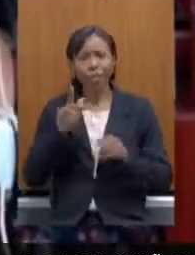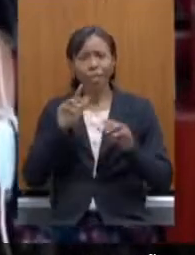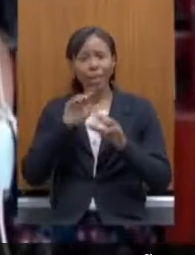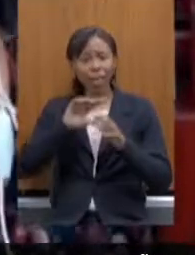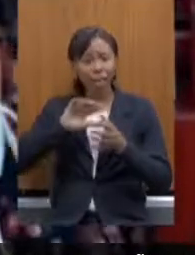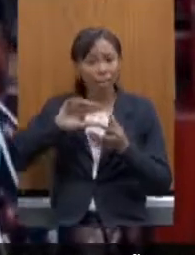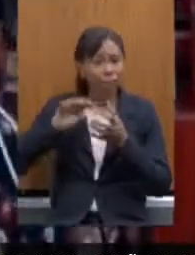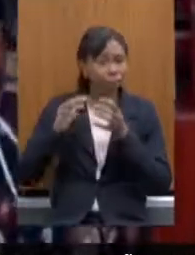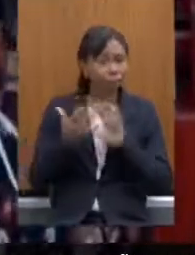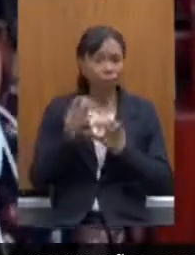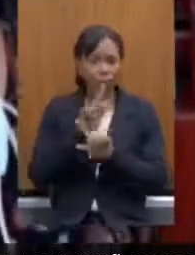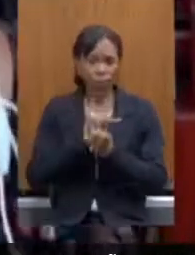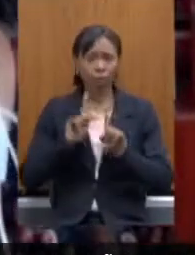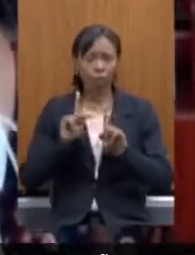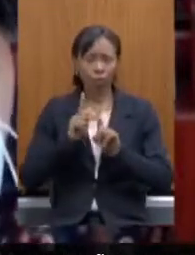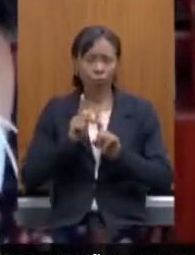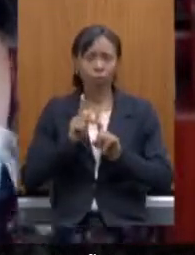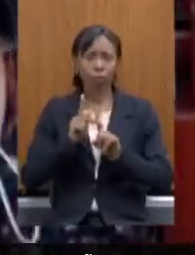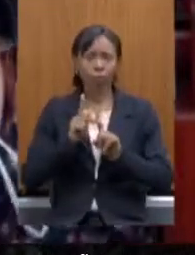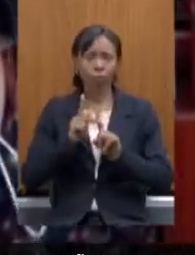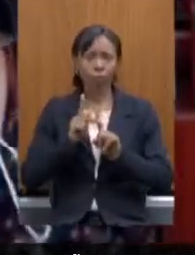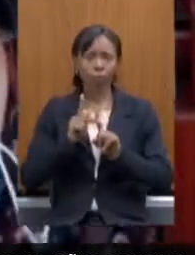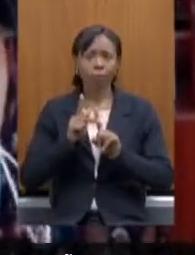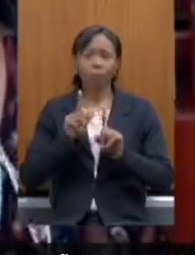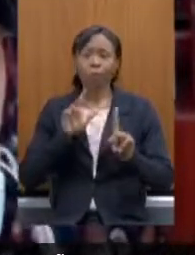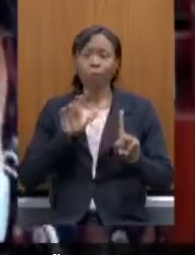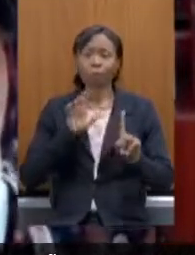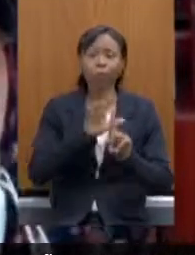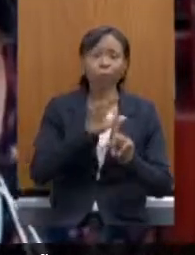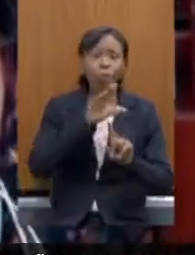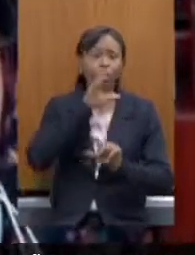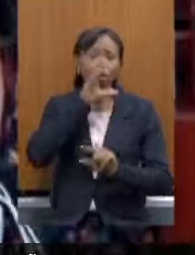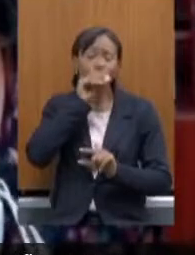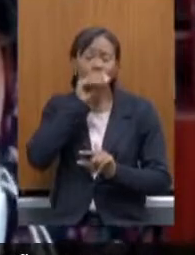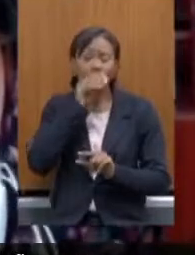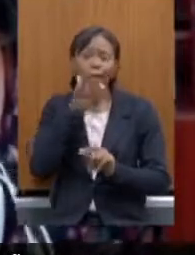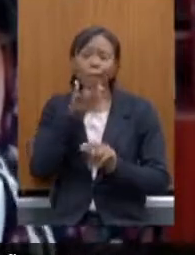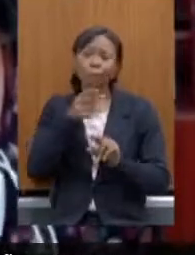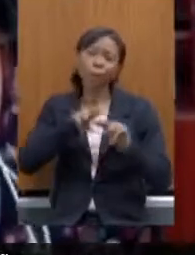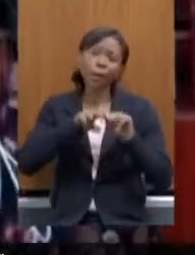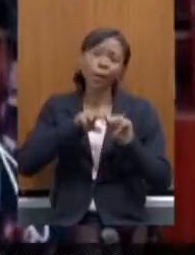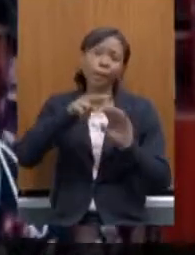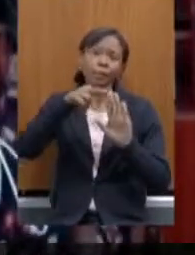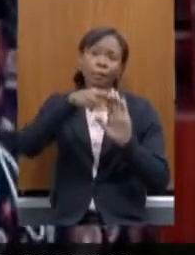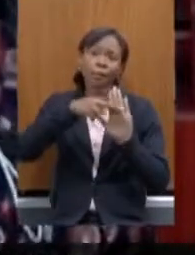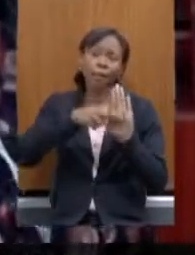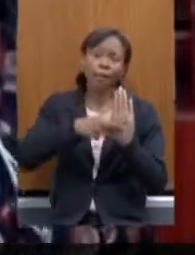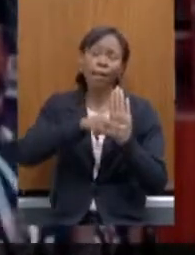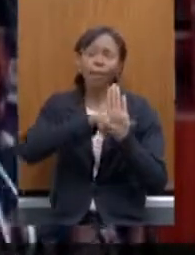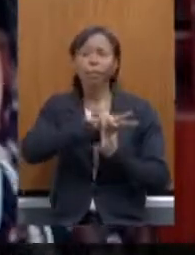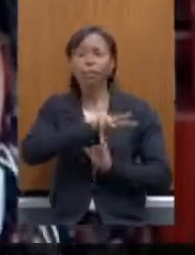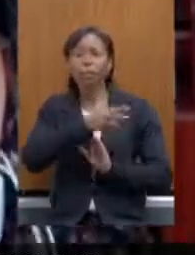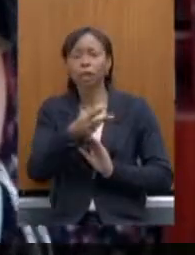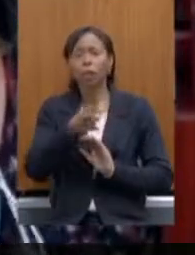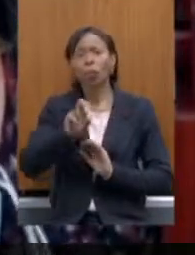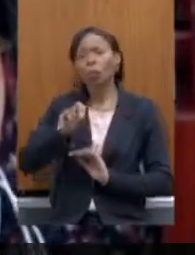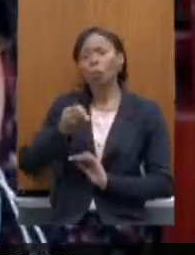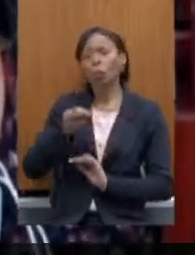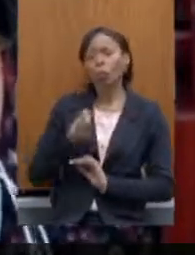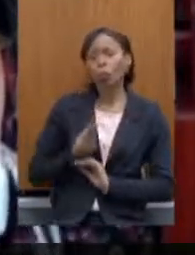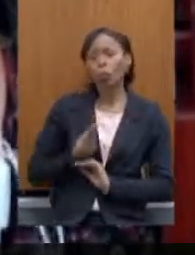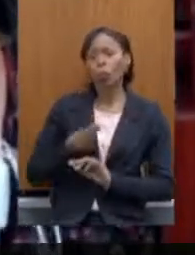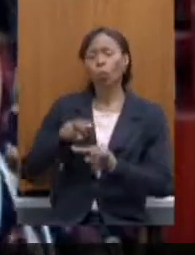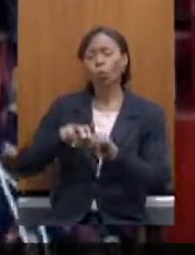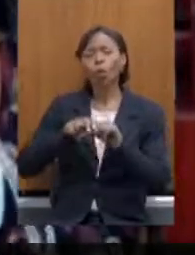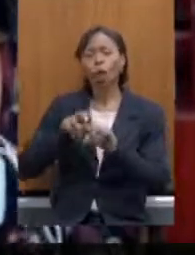reforma ela vai fazer com que o servidor seja pelas regras de transição seja pelas é